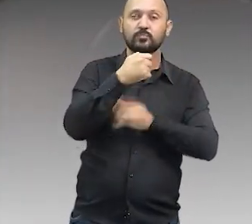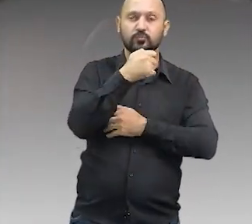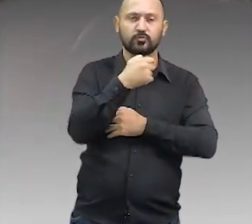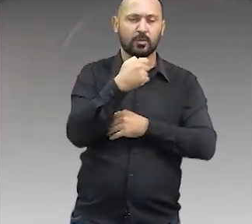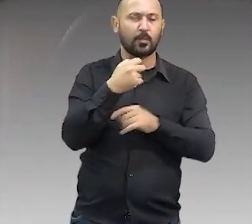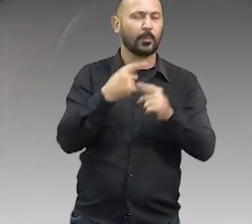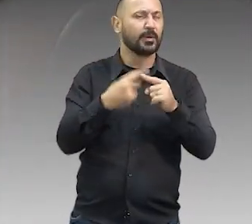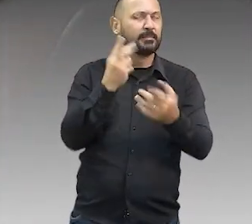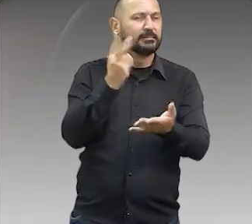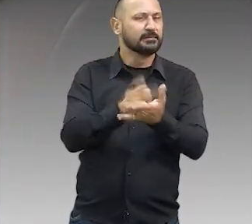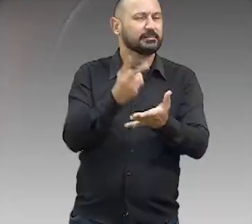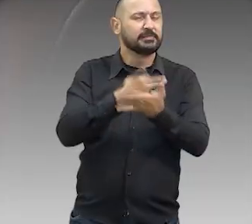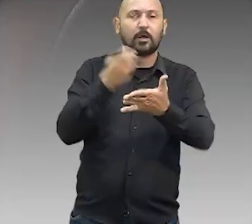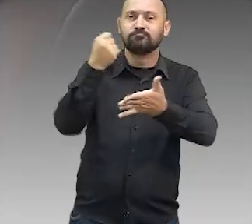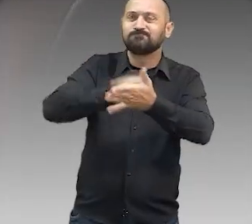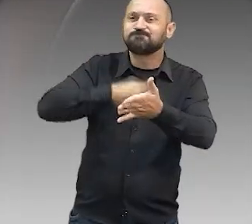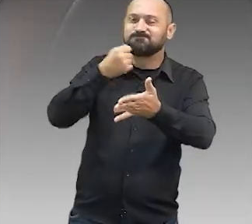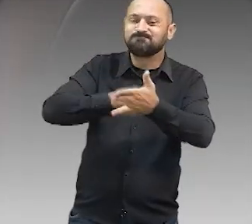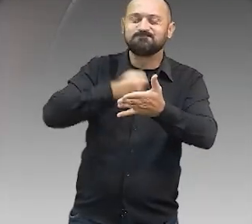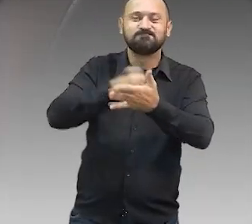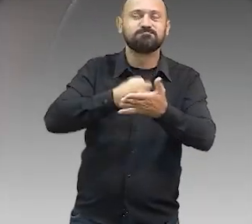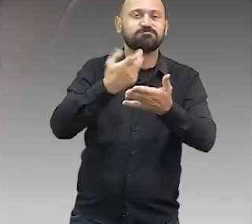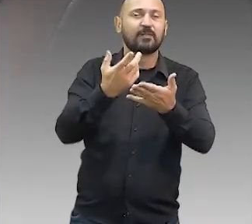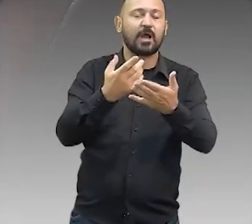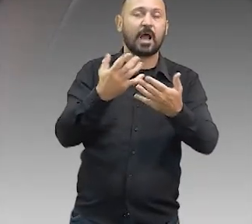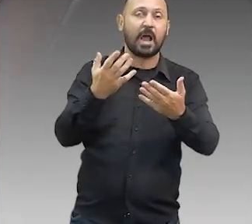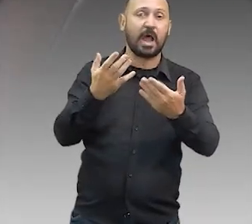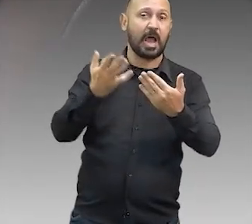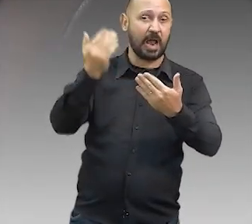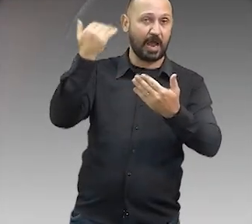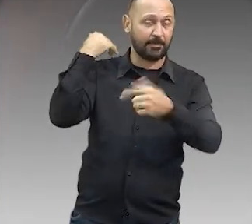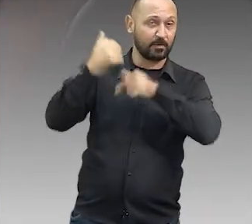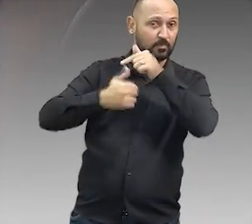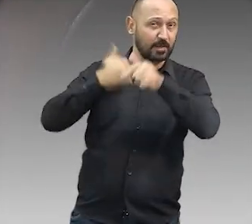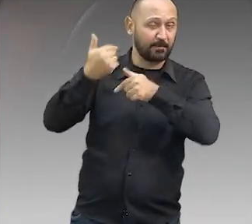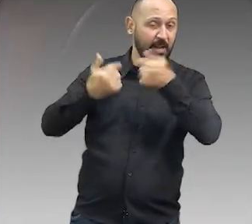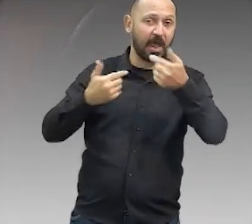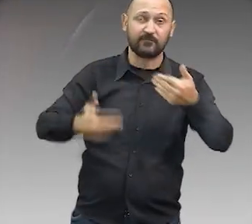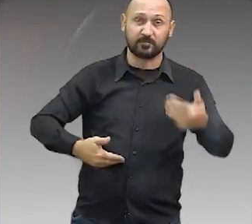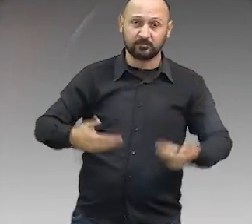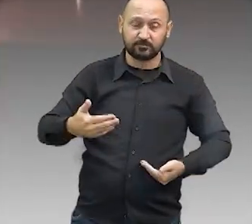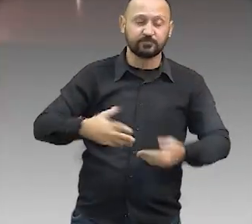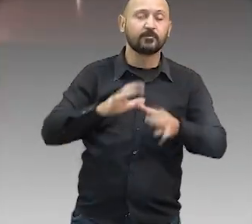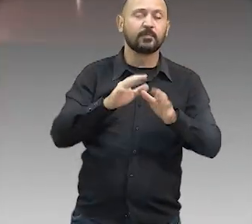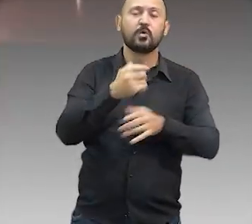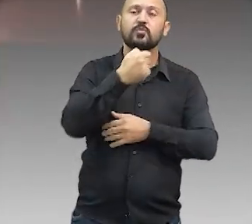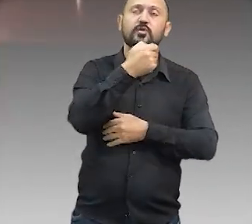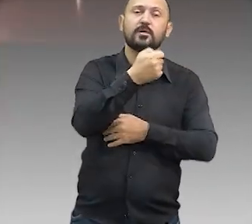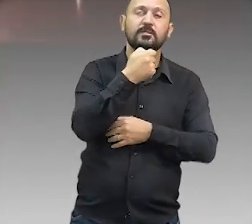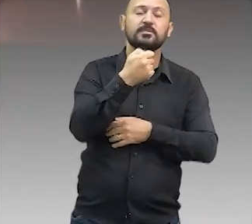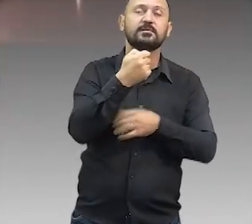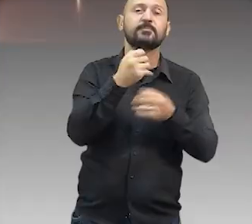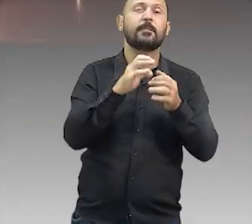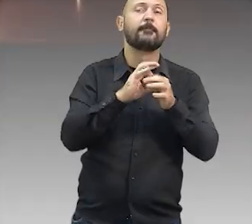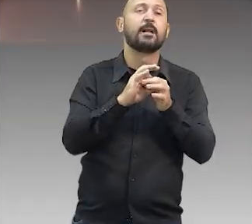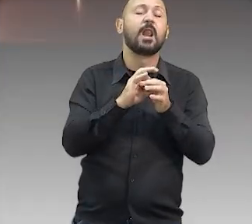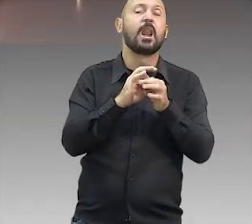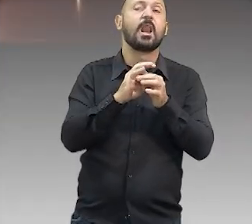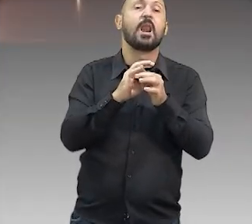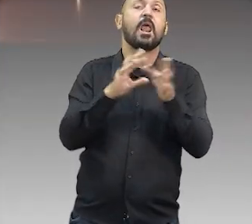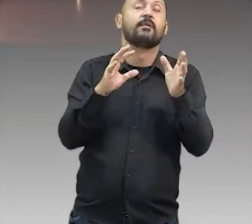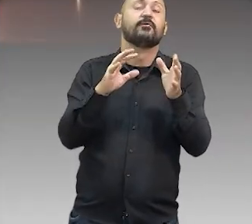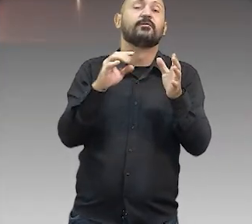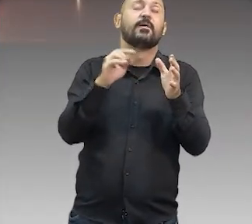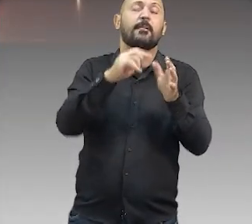que eu sempre defendi, mesmo quando eu trabalhava como empregado, que o jornalismo você tem que fazer